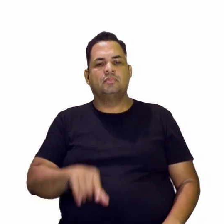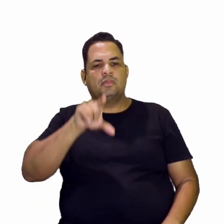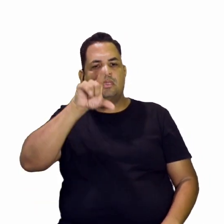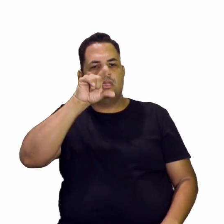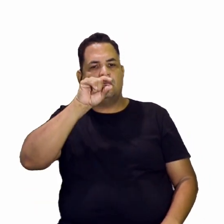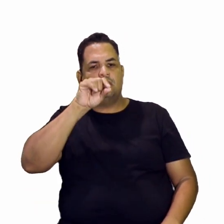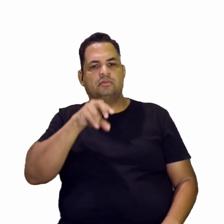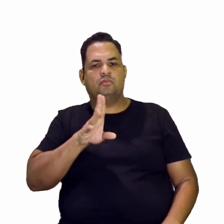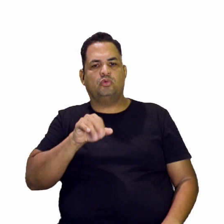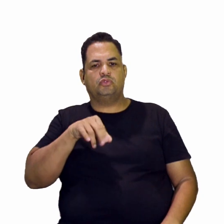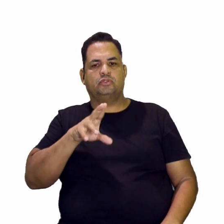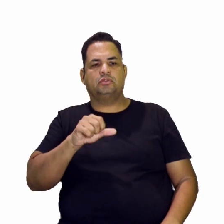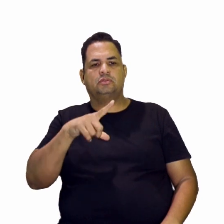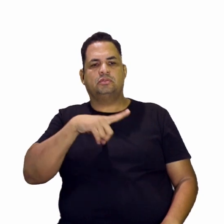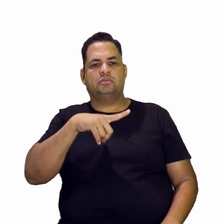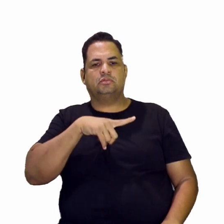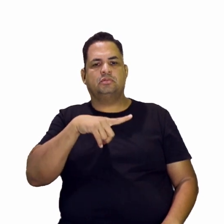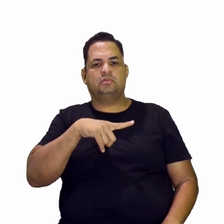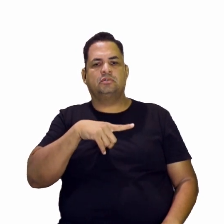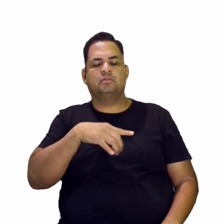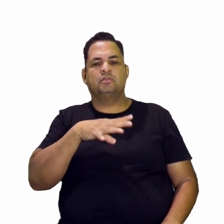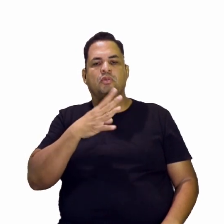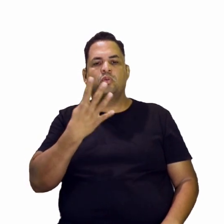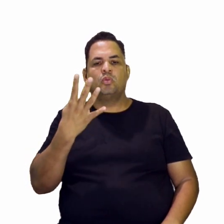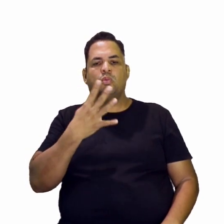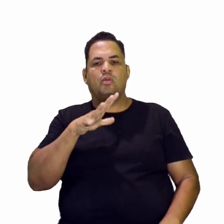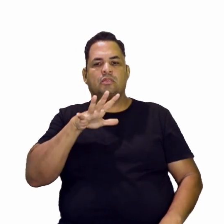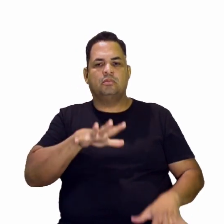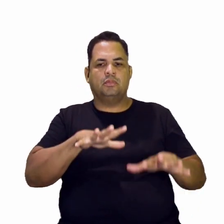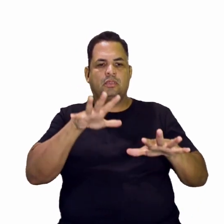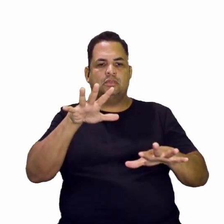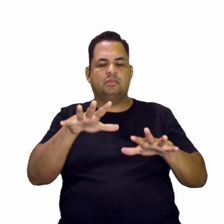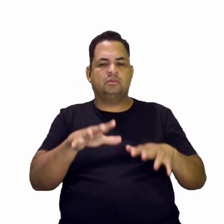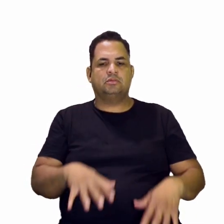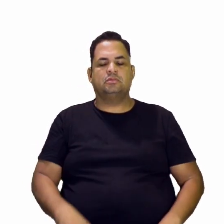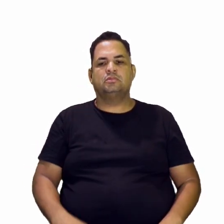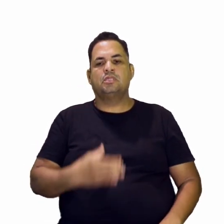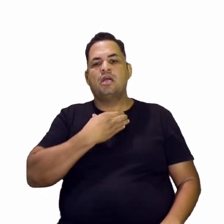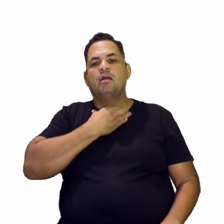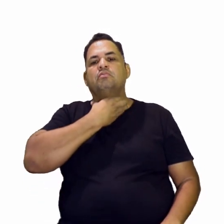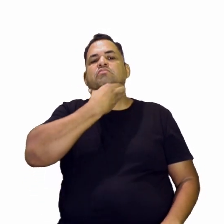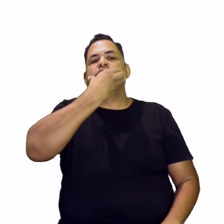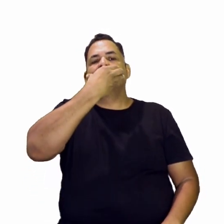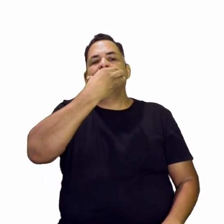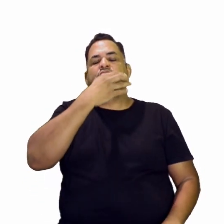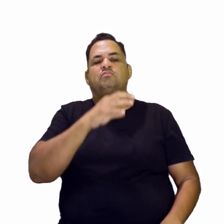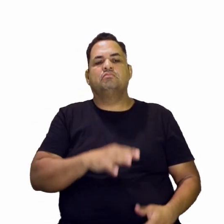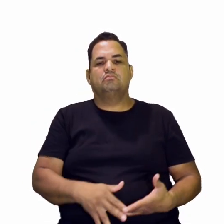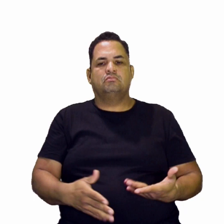os morcegos, existindo também as que possuem 4 patas, como a girafa,